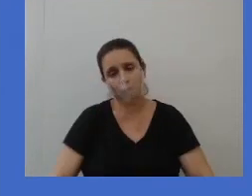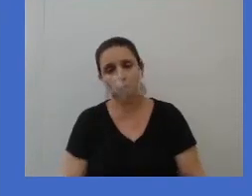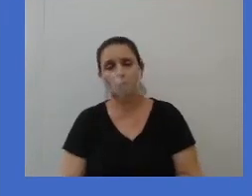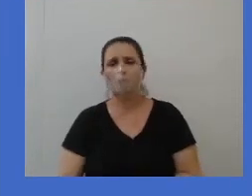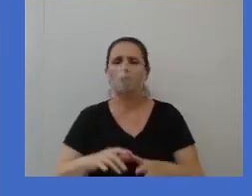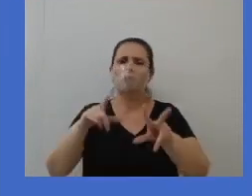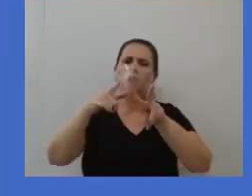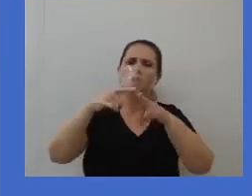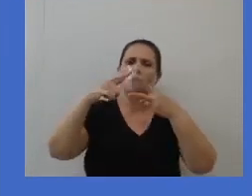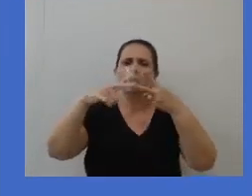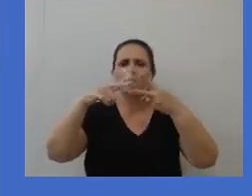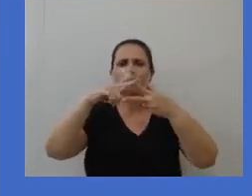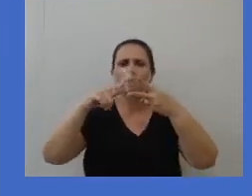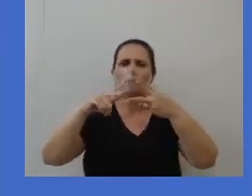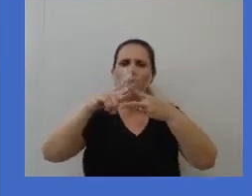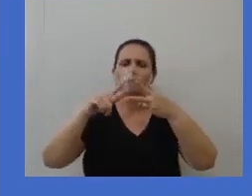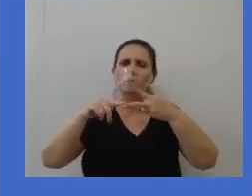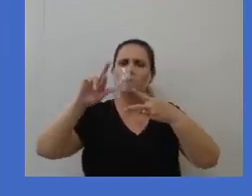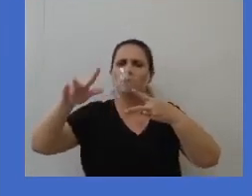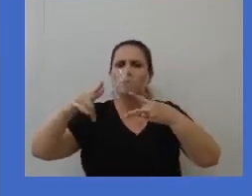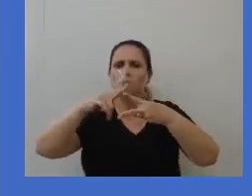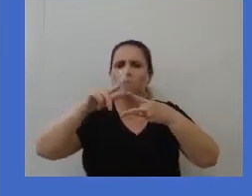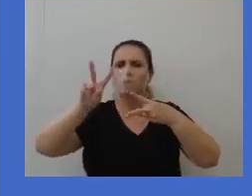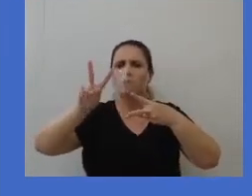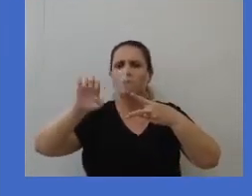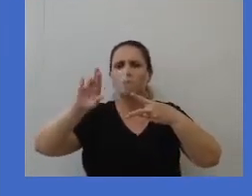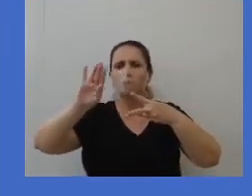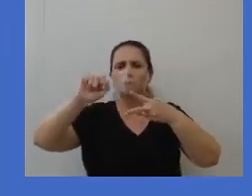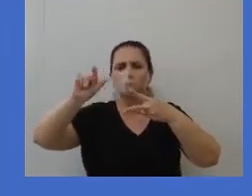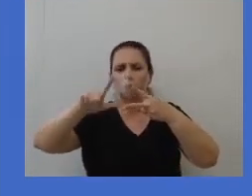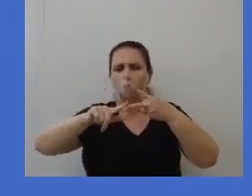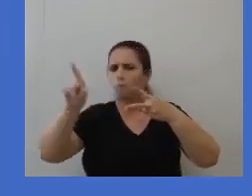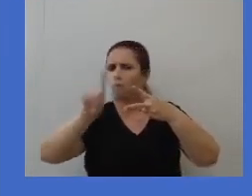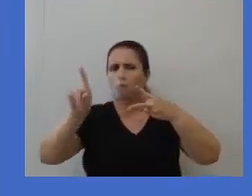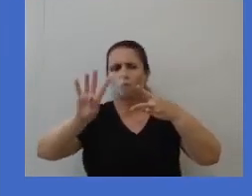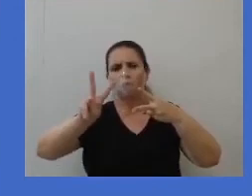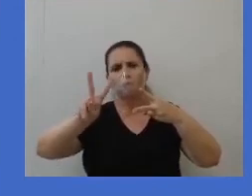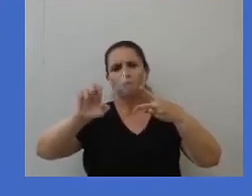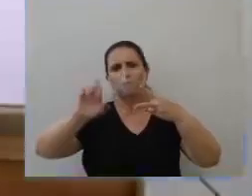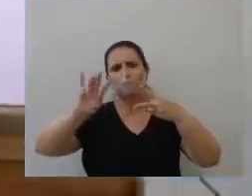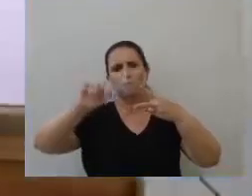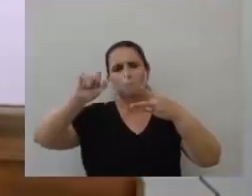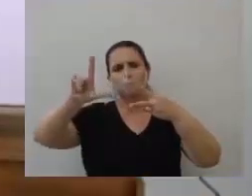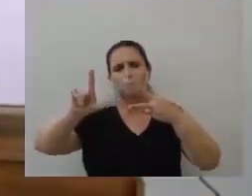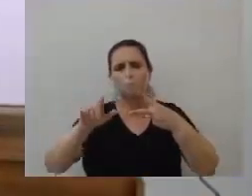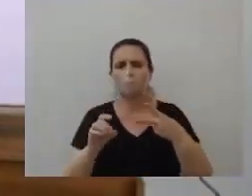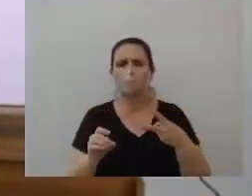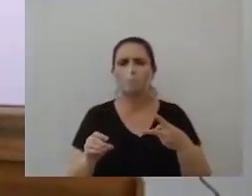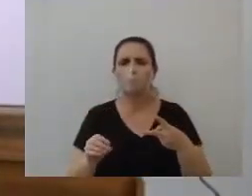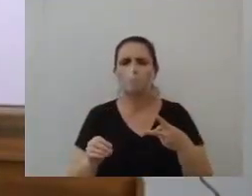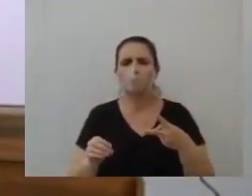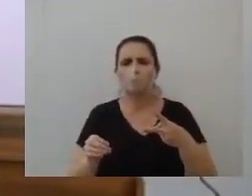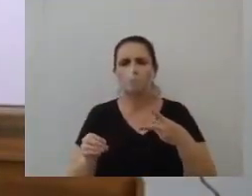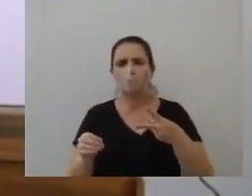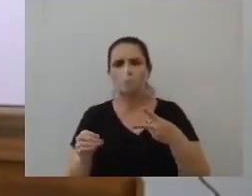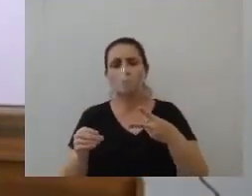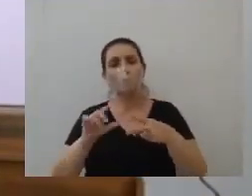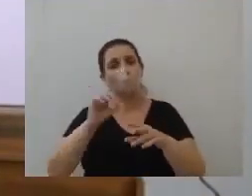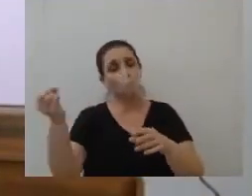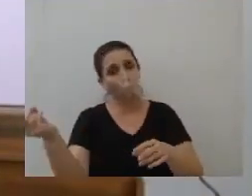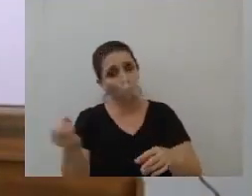é a diferença entre verbal e não verbal? E aí vai uma dica, trazendo aqui para mim, ó, presta atenção. O novo